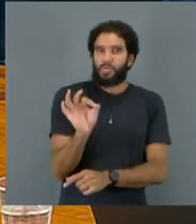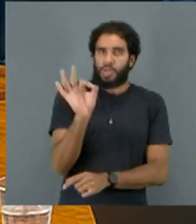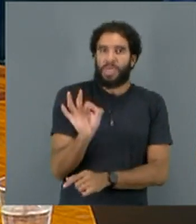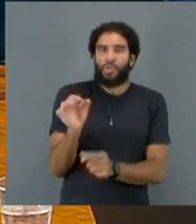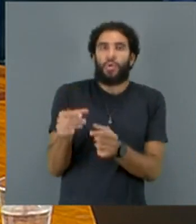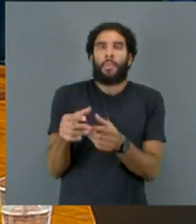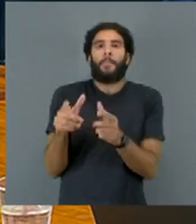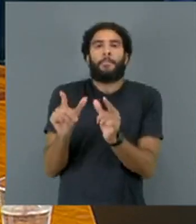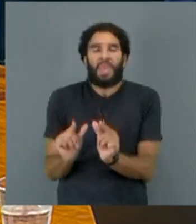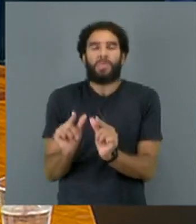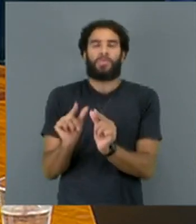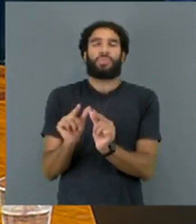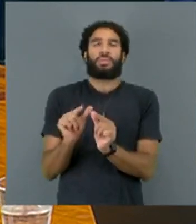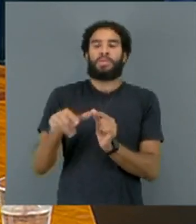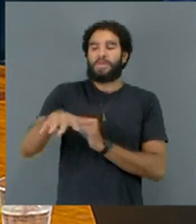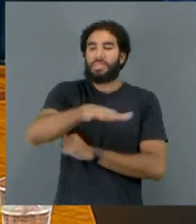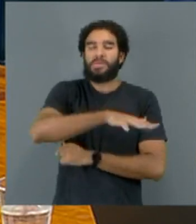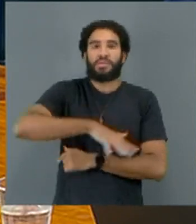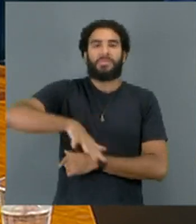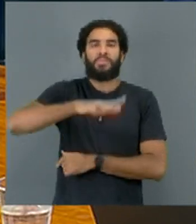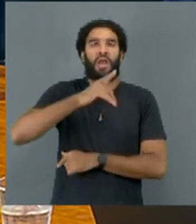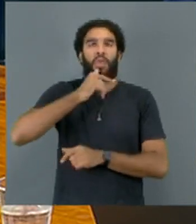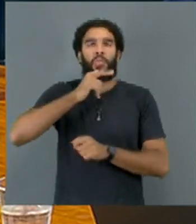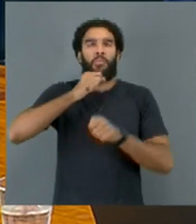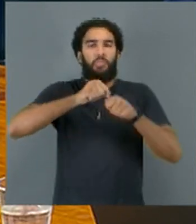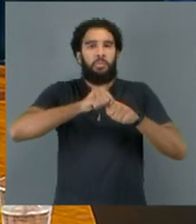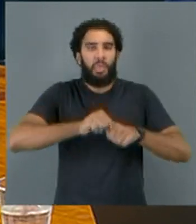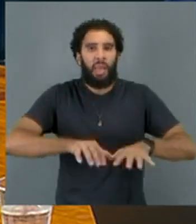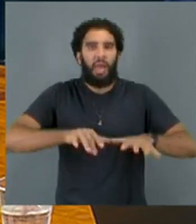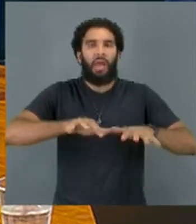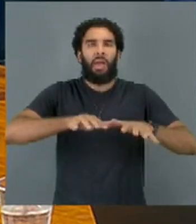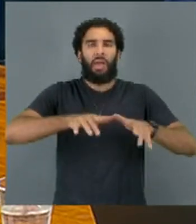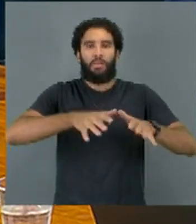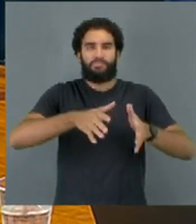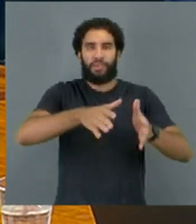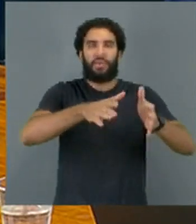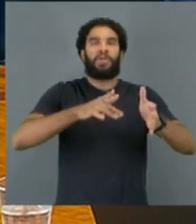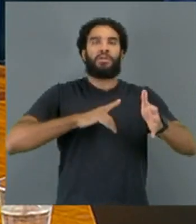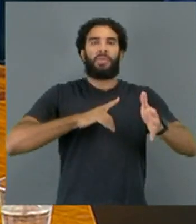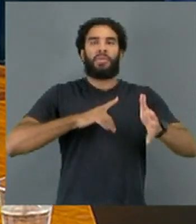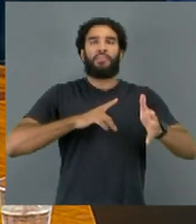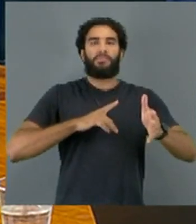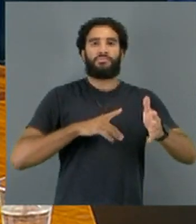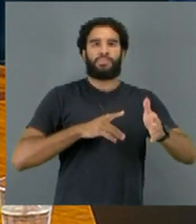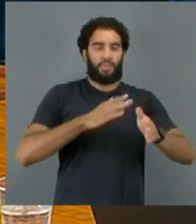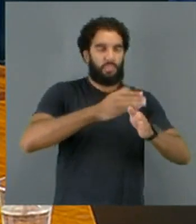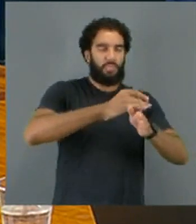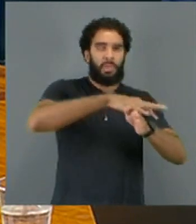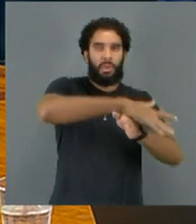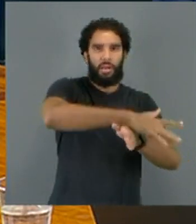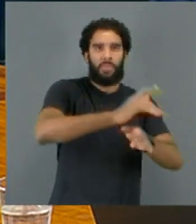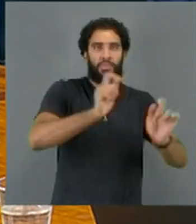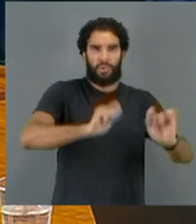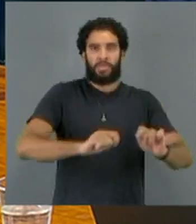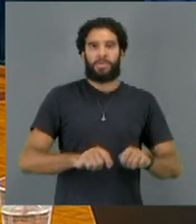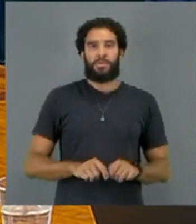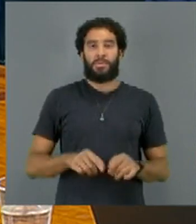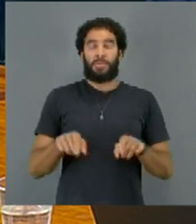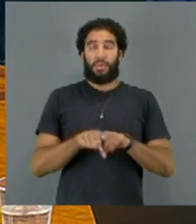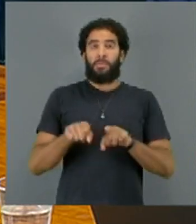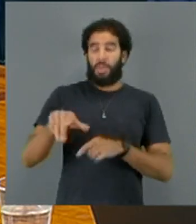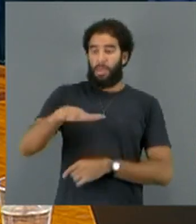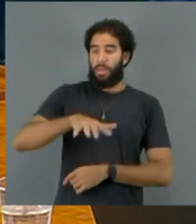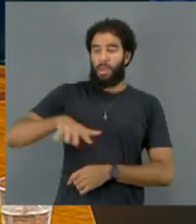município por meio de obras de drenagem. Letra B. Reduzir em 30% as áreas de inundação